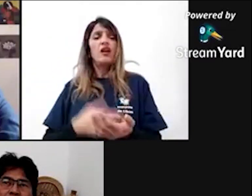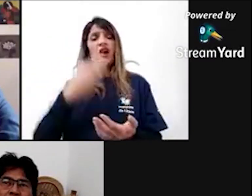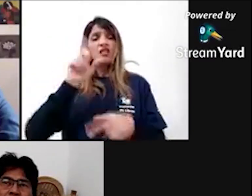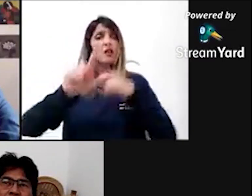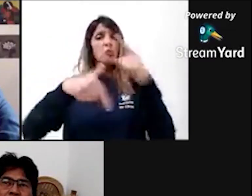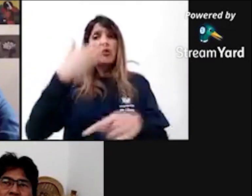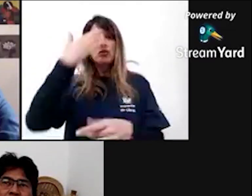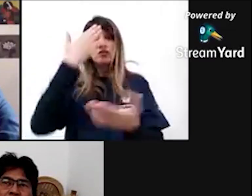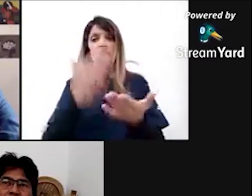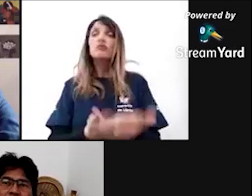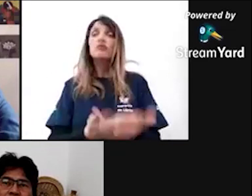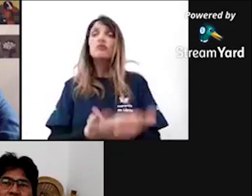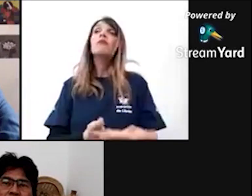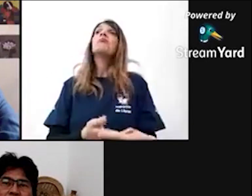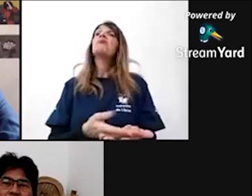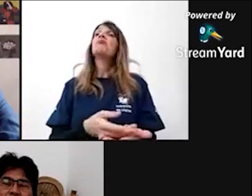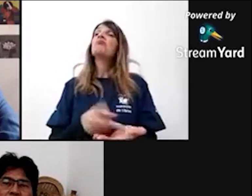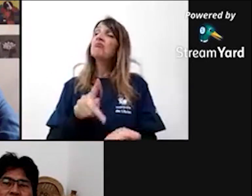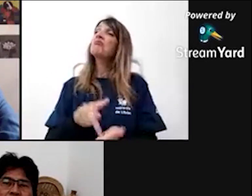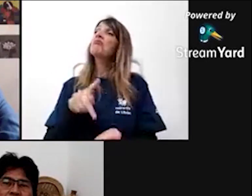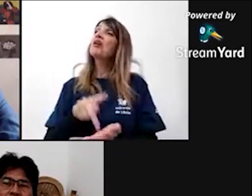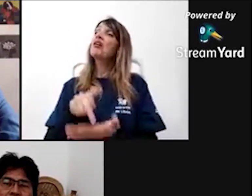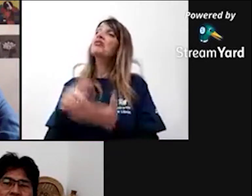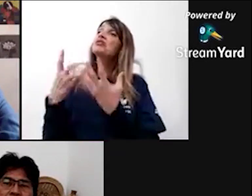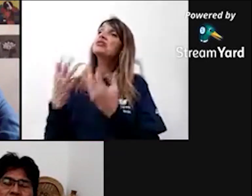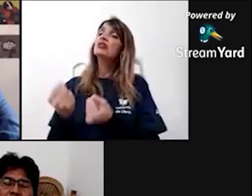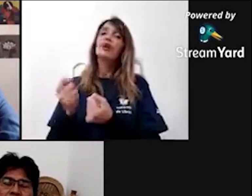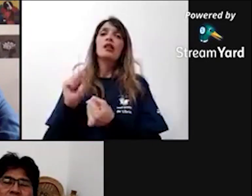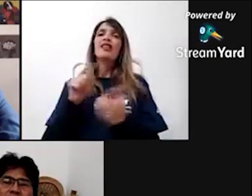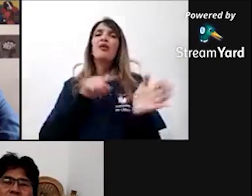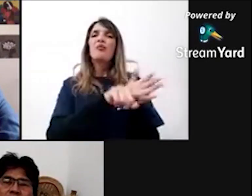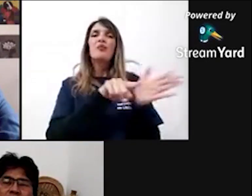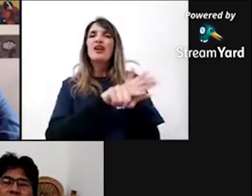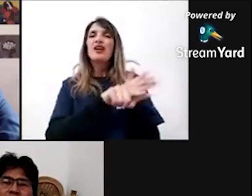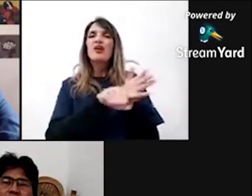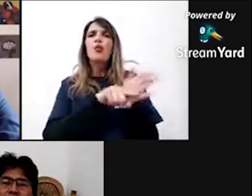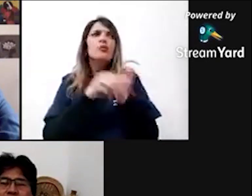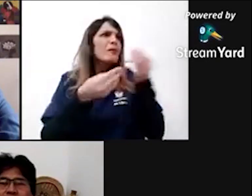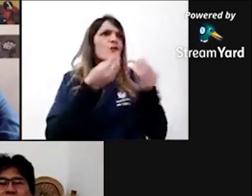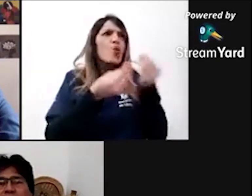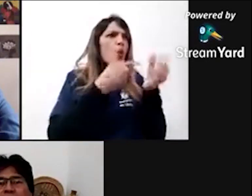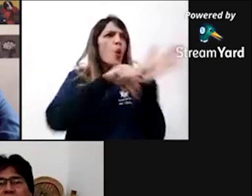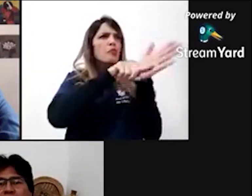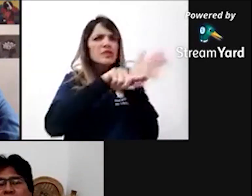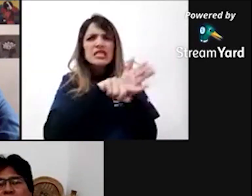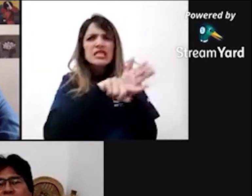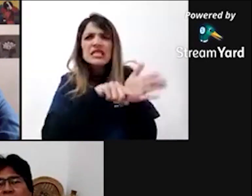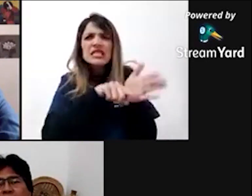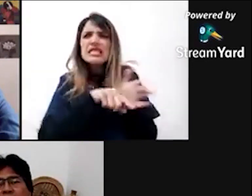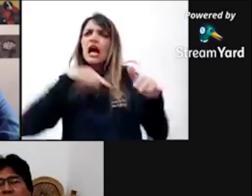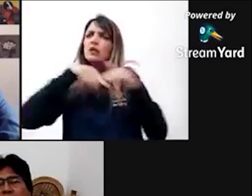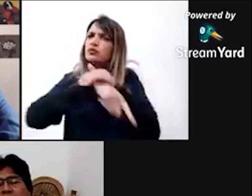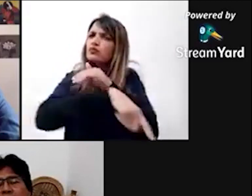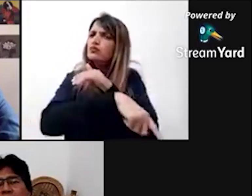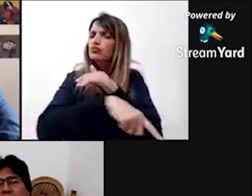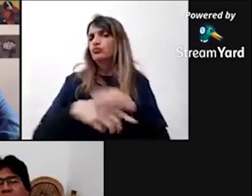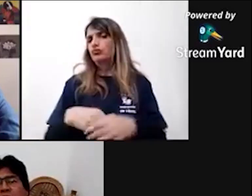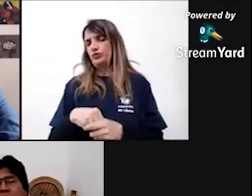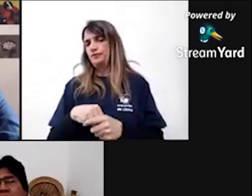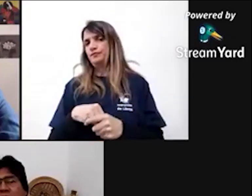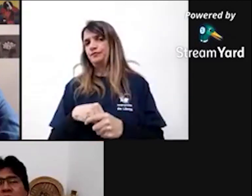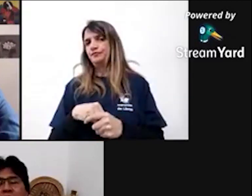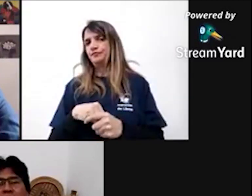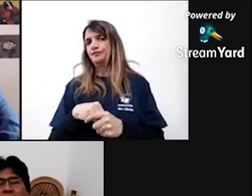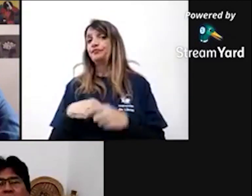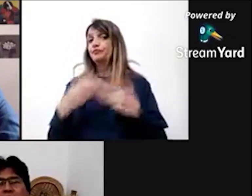seja verdadeira. E aí a gente passa a não questionar mais, a gente se acomoda. E nós, professores,